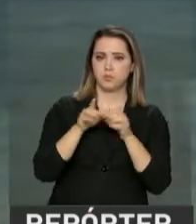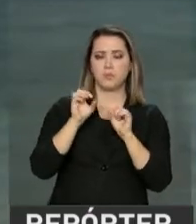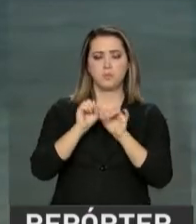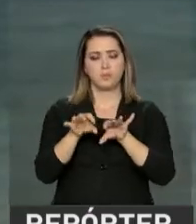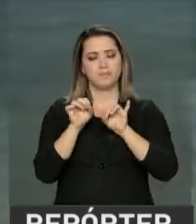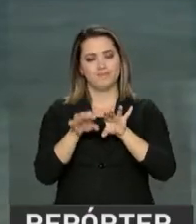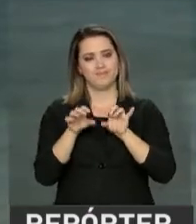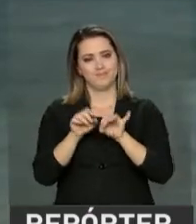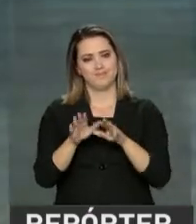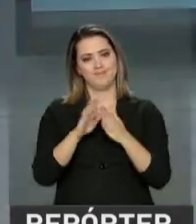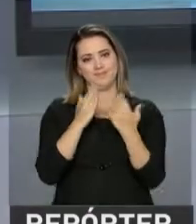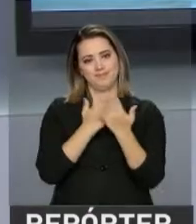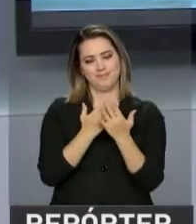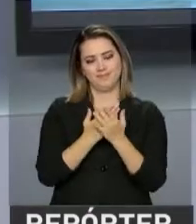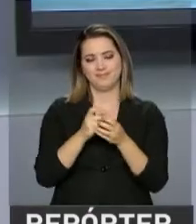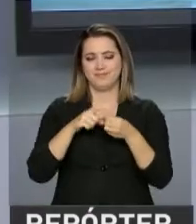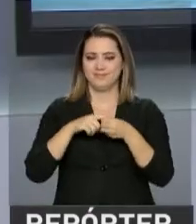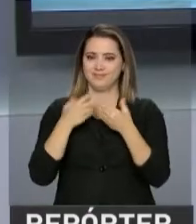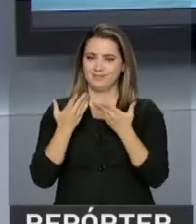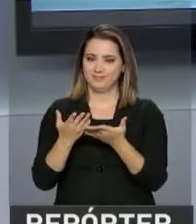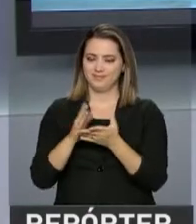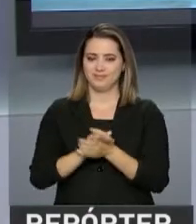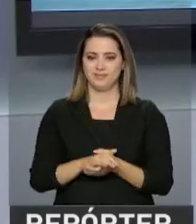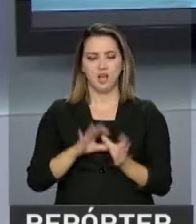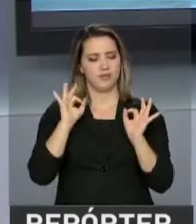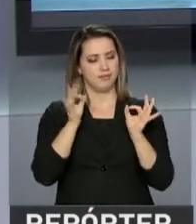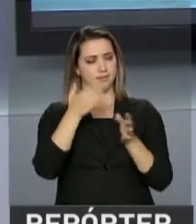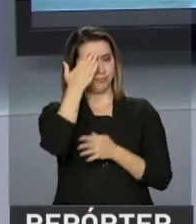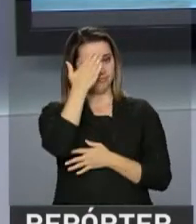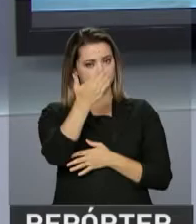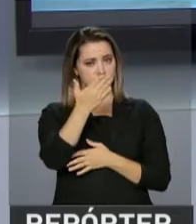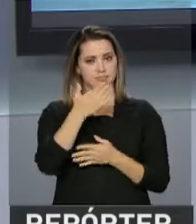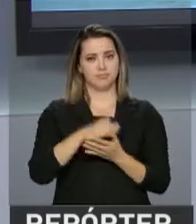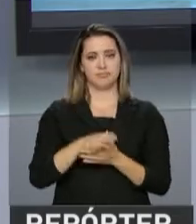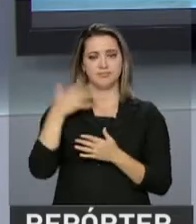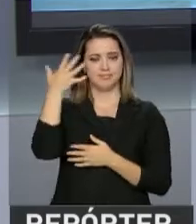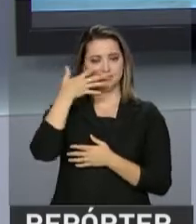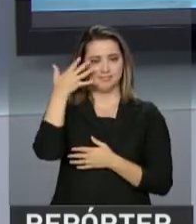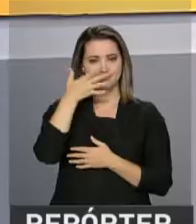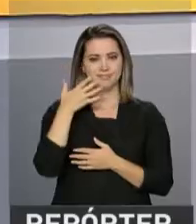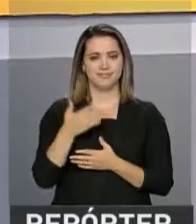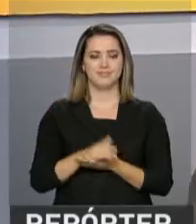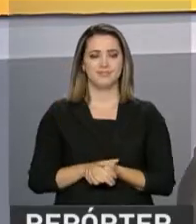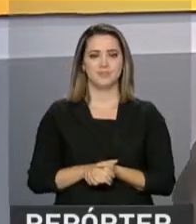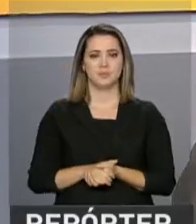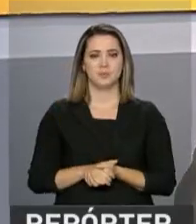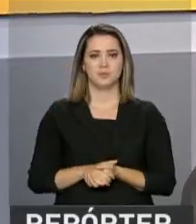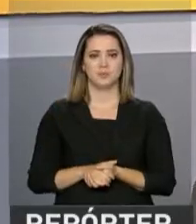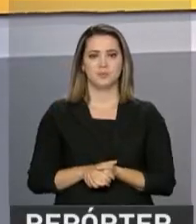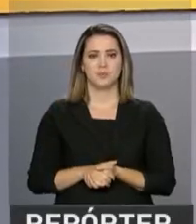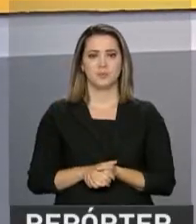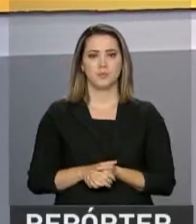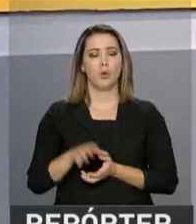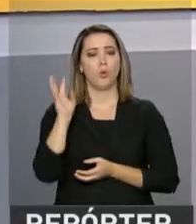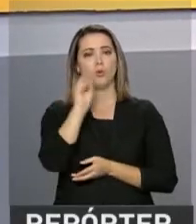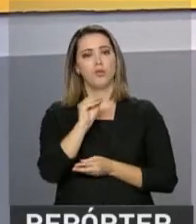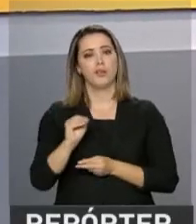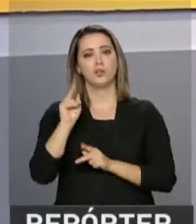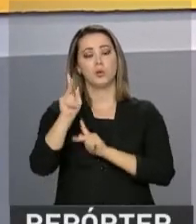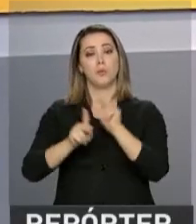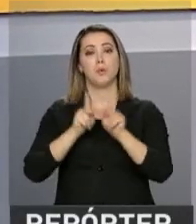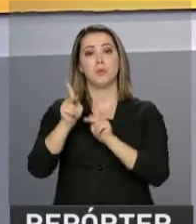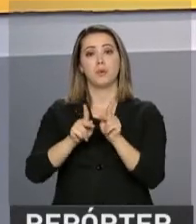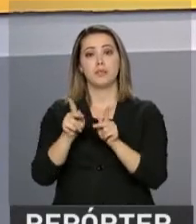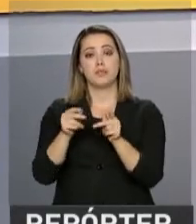unidades aberto voltamos com você muito bom o ano obrigado pelas explicações aí pra gente o atendimento à população ribeirinha